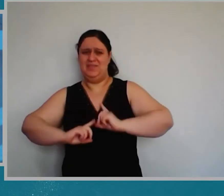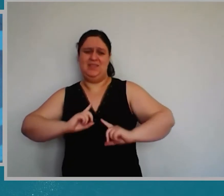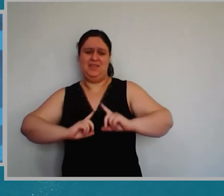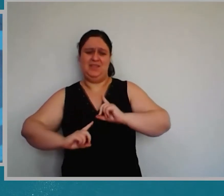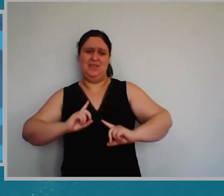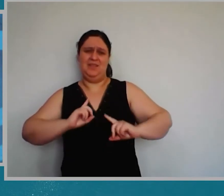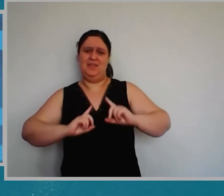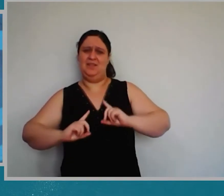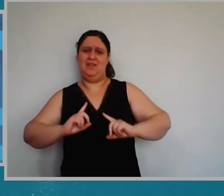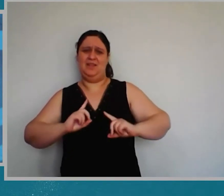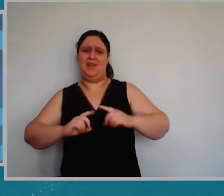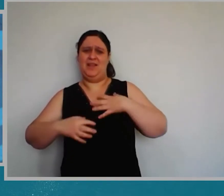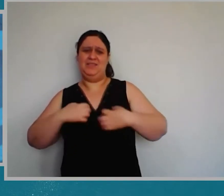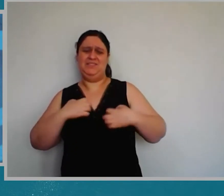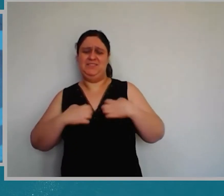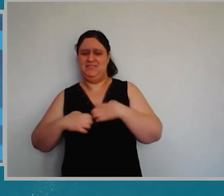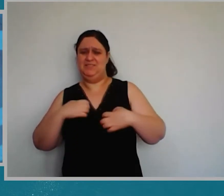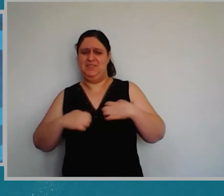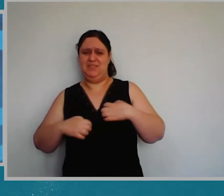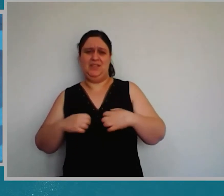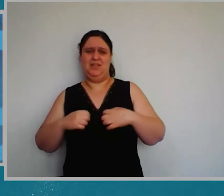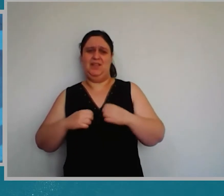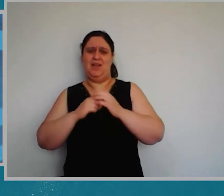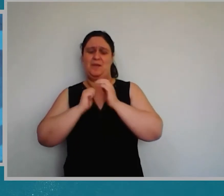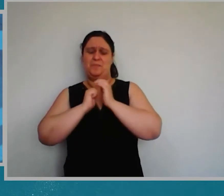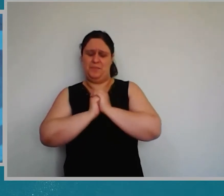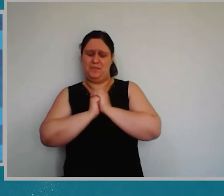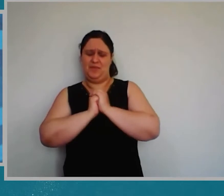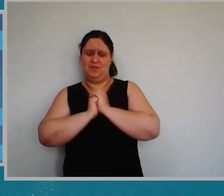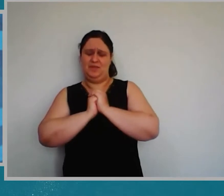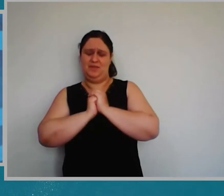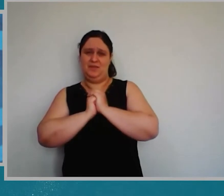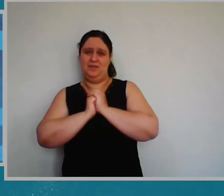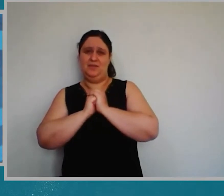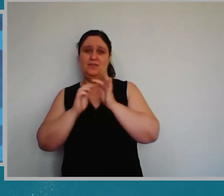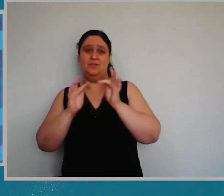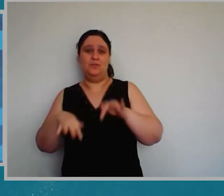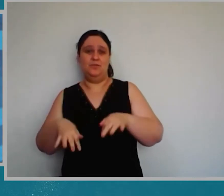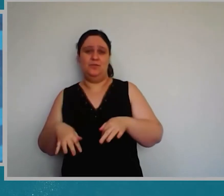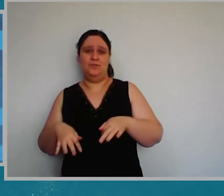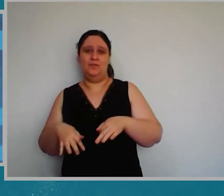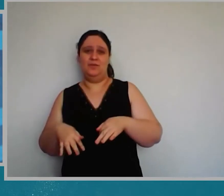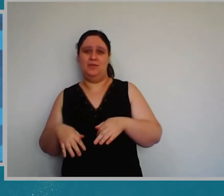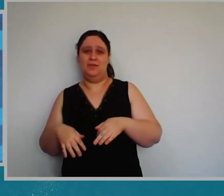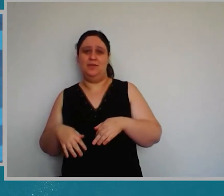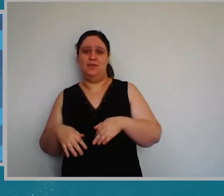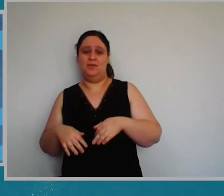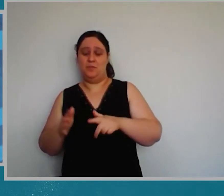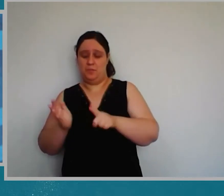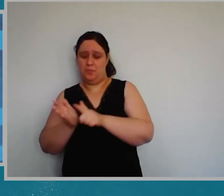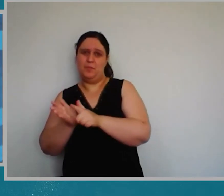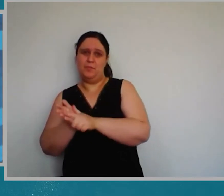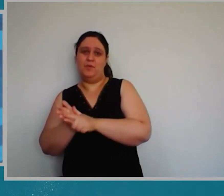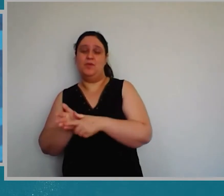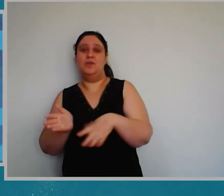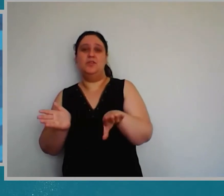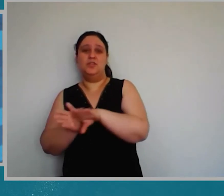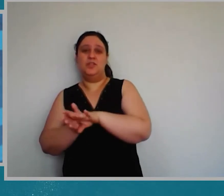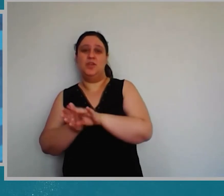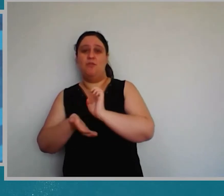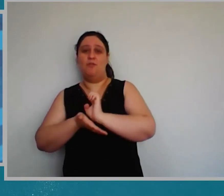amém. E colocou ali o bilhete dela ali, e chegou um comportor, uma